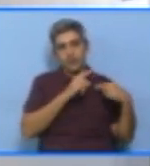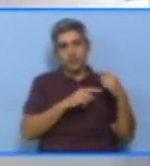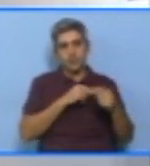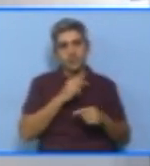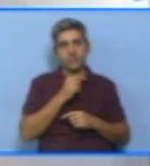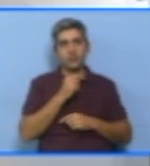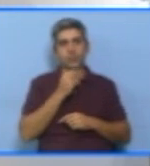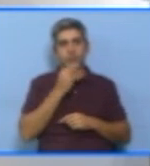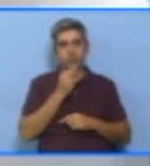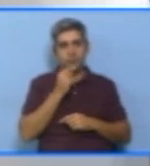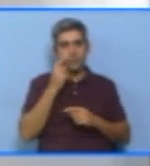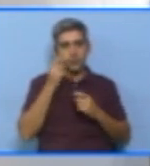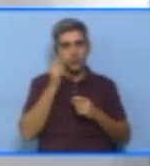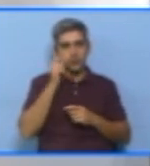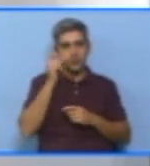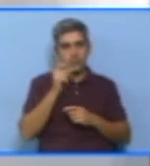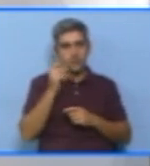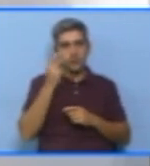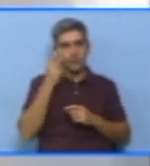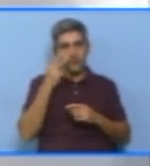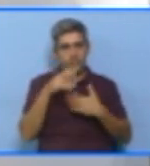judaica. Procurai o Senhor e vivereis.